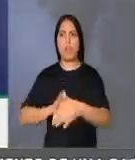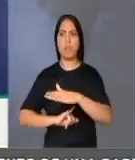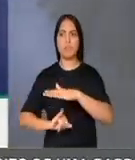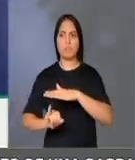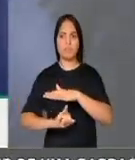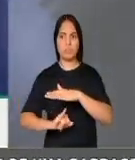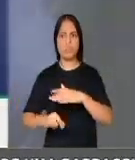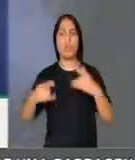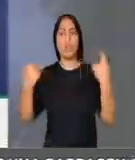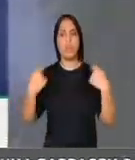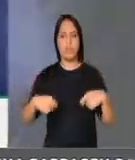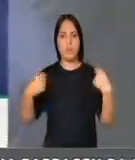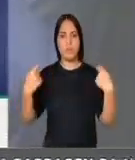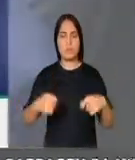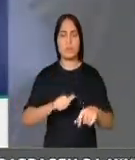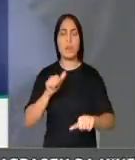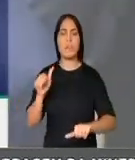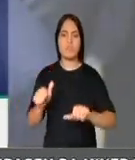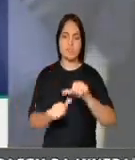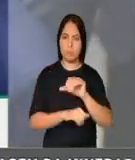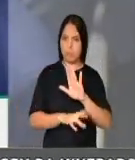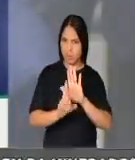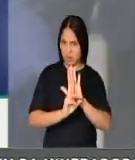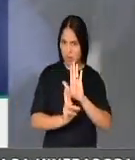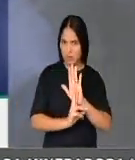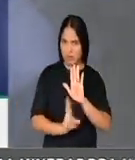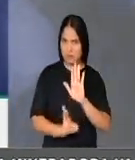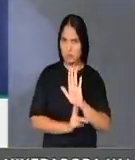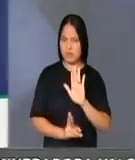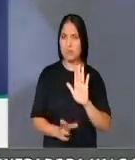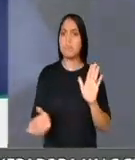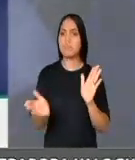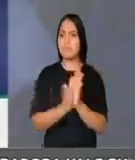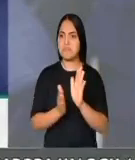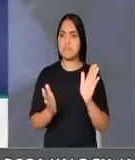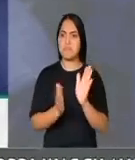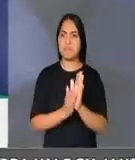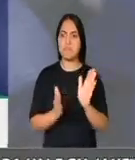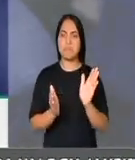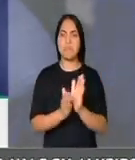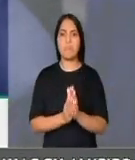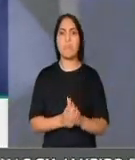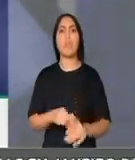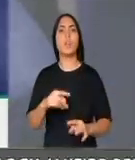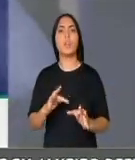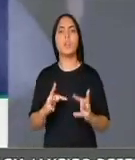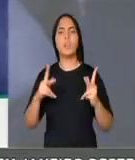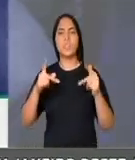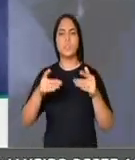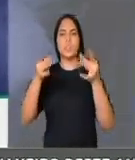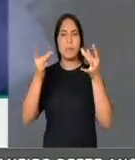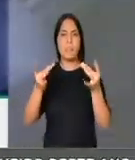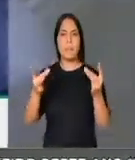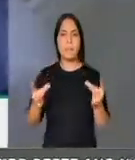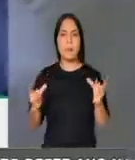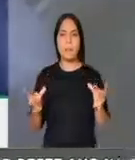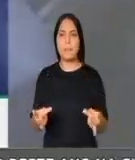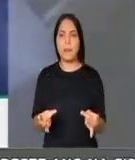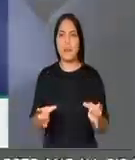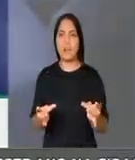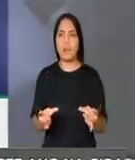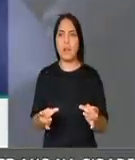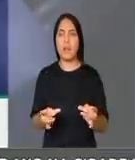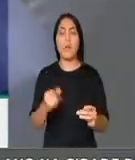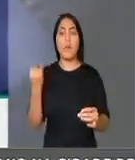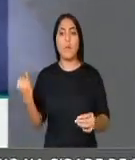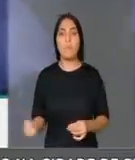institucional exigia essa regulamentação. Parabéns, mais de tudo que está aqui, senhor presidente. O